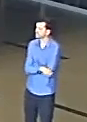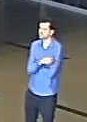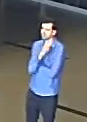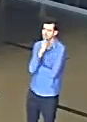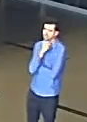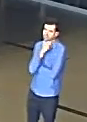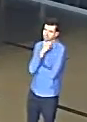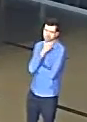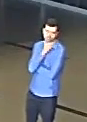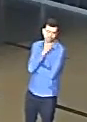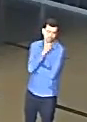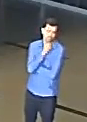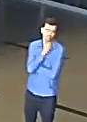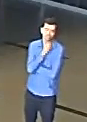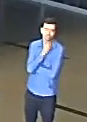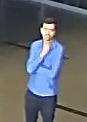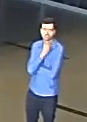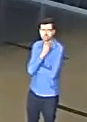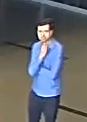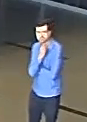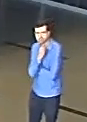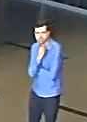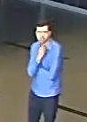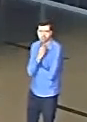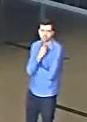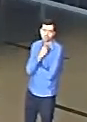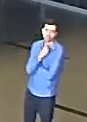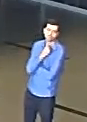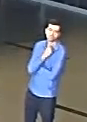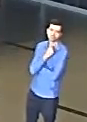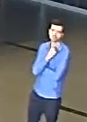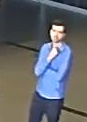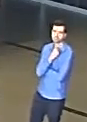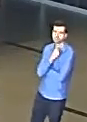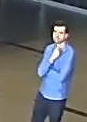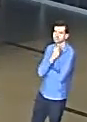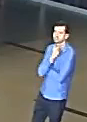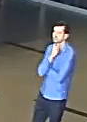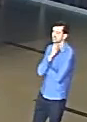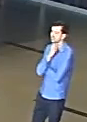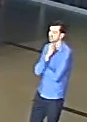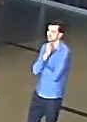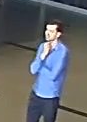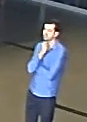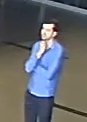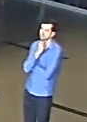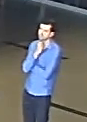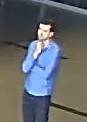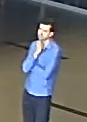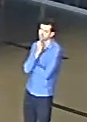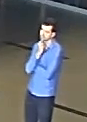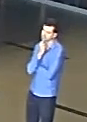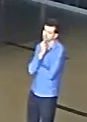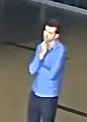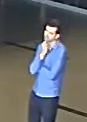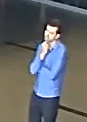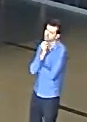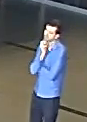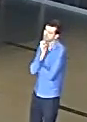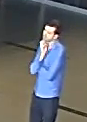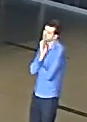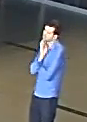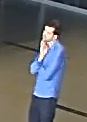no estado que foi defendido a derrubada da reserva de vaga para pessoas com deficiência em empresas Imagine